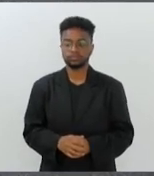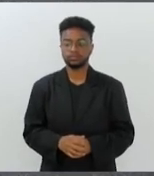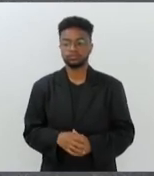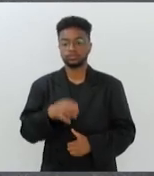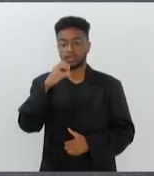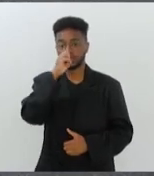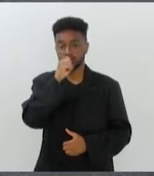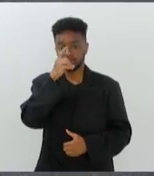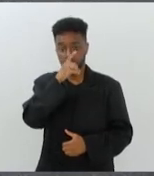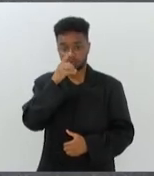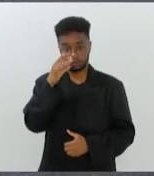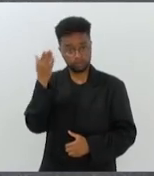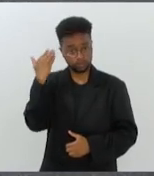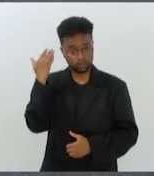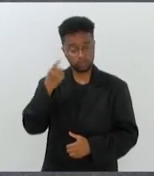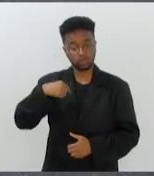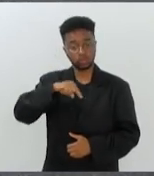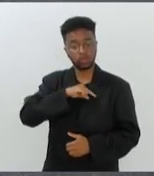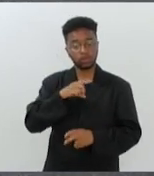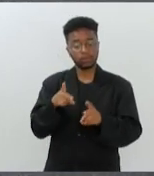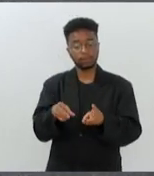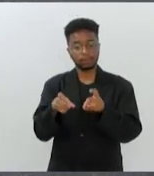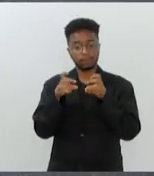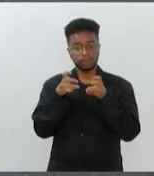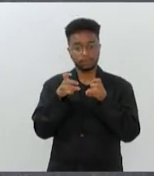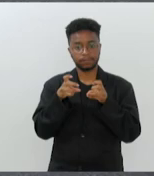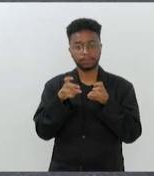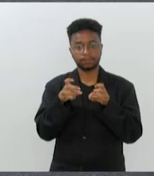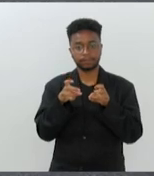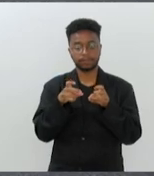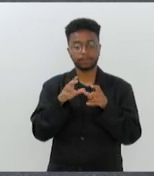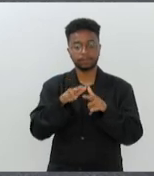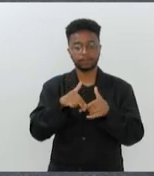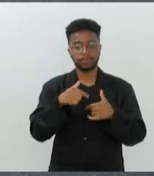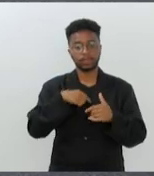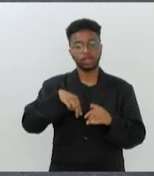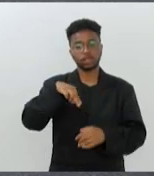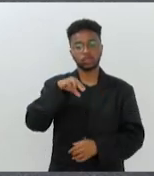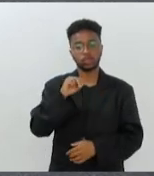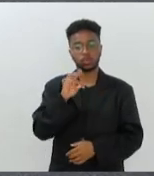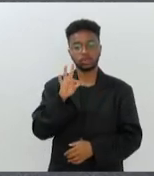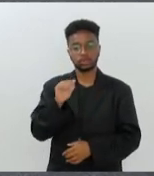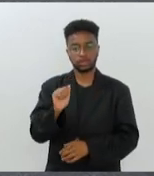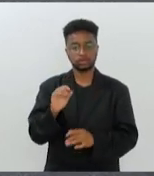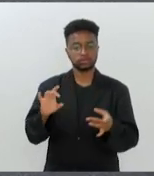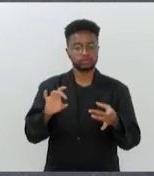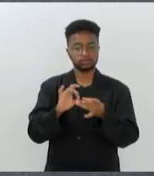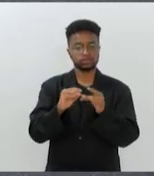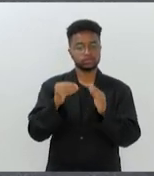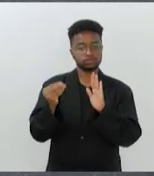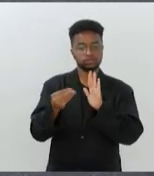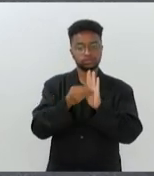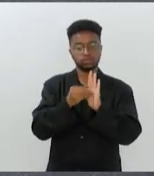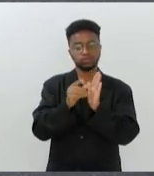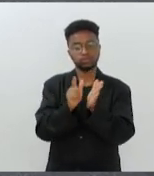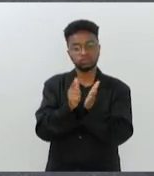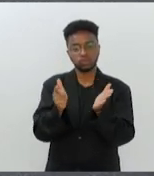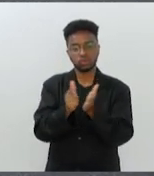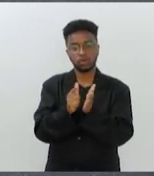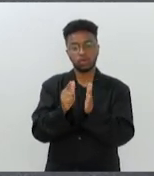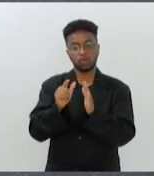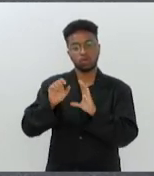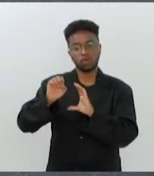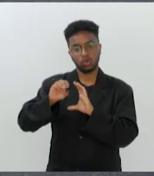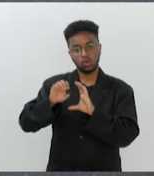semana, verificamos, por uma nota no jornal O Globo, coluna do Lauro